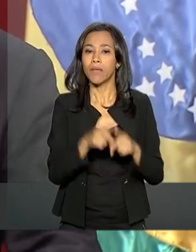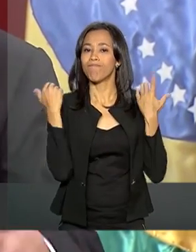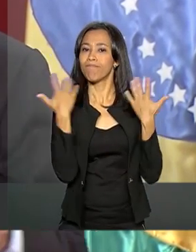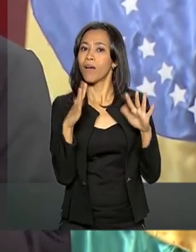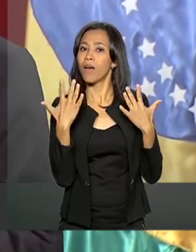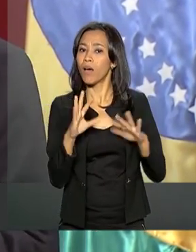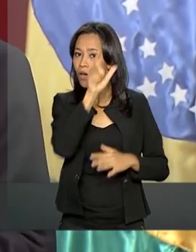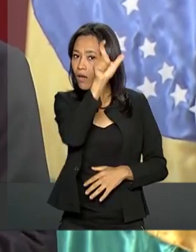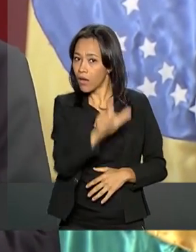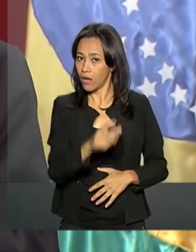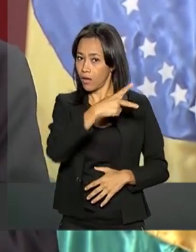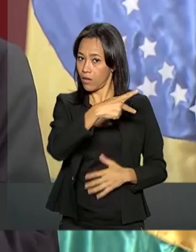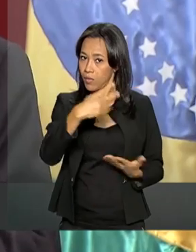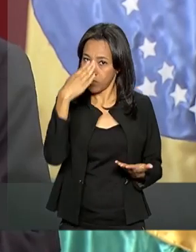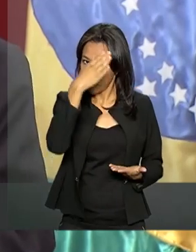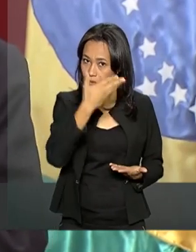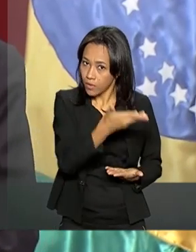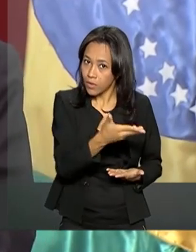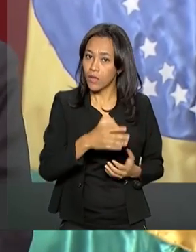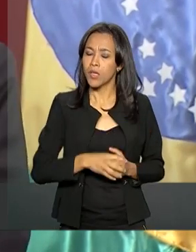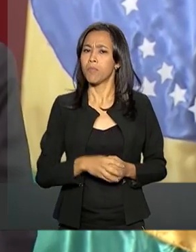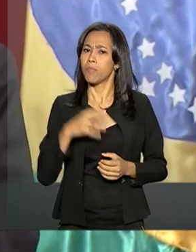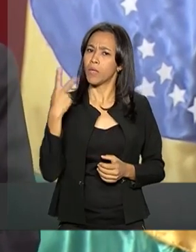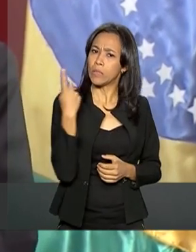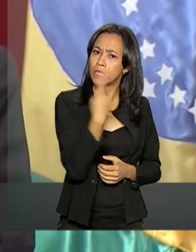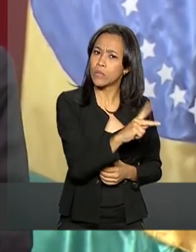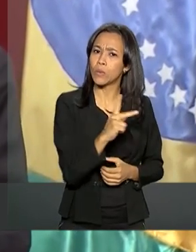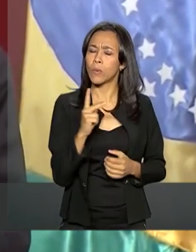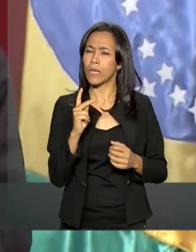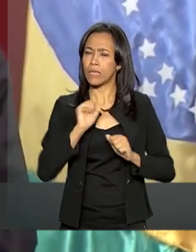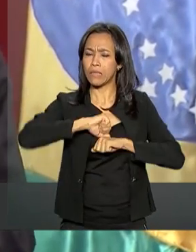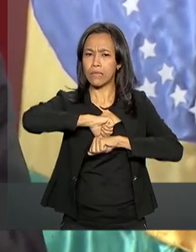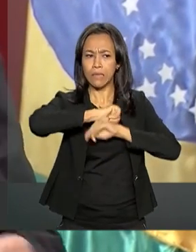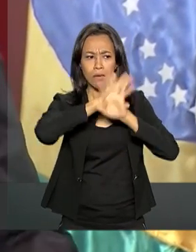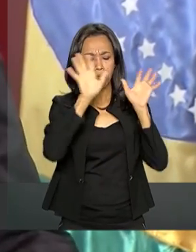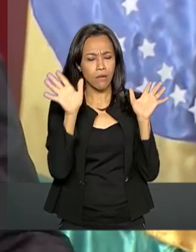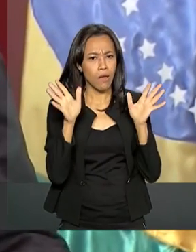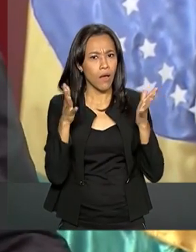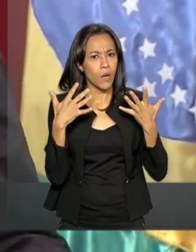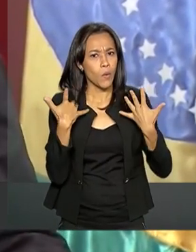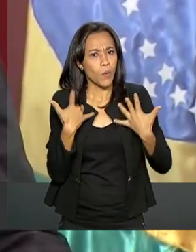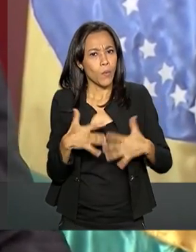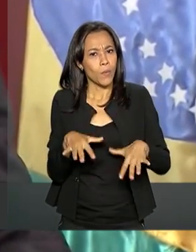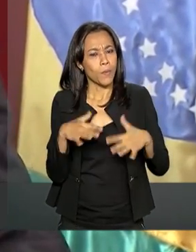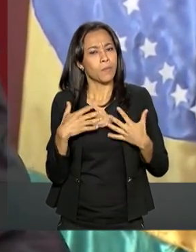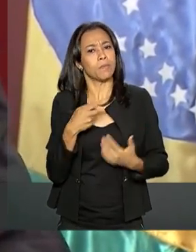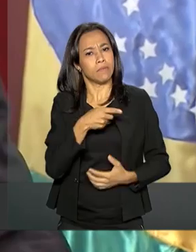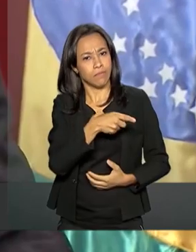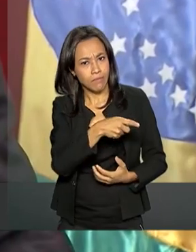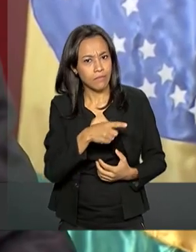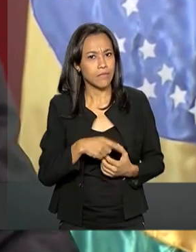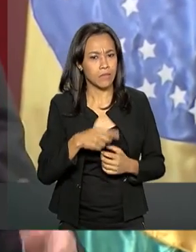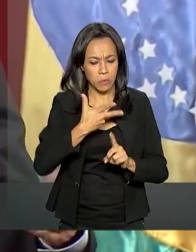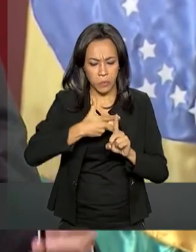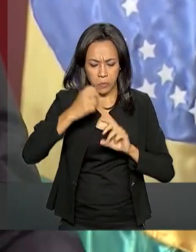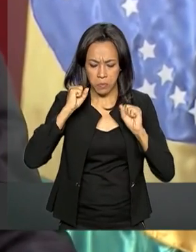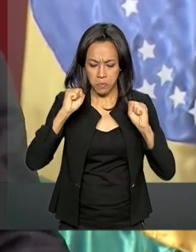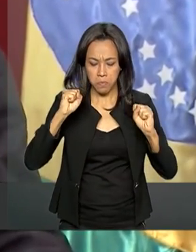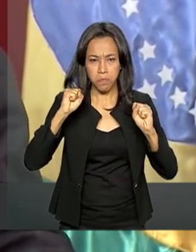parabenizá-lo pela sua democrática, limpa e contundente triunfo das